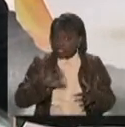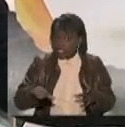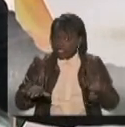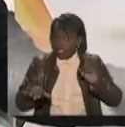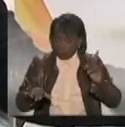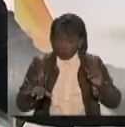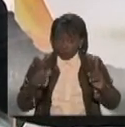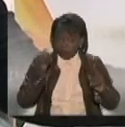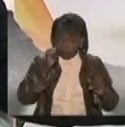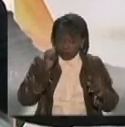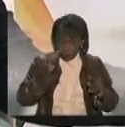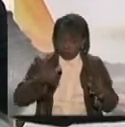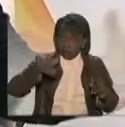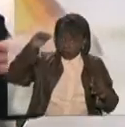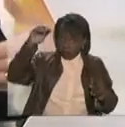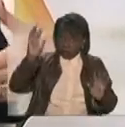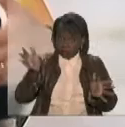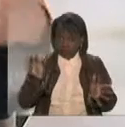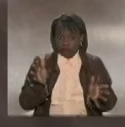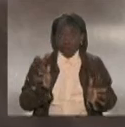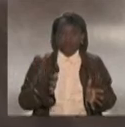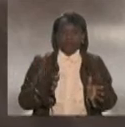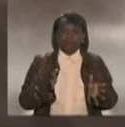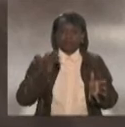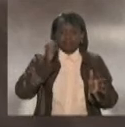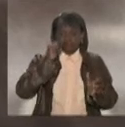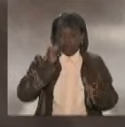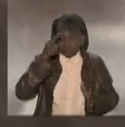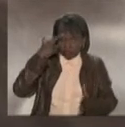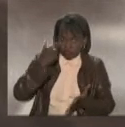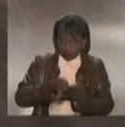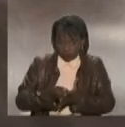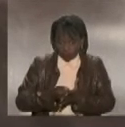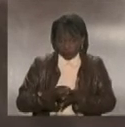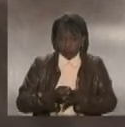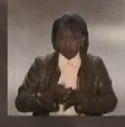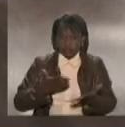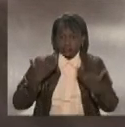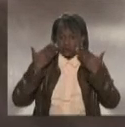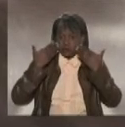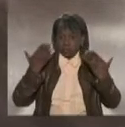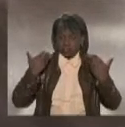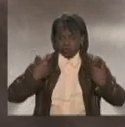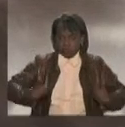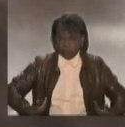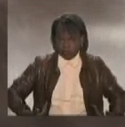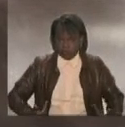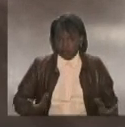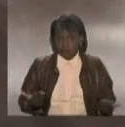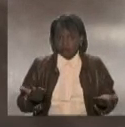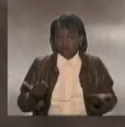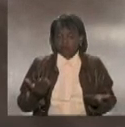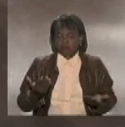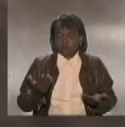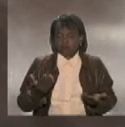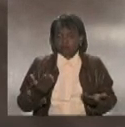falando de criança, né? Quando uma mulher decide mostrar o seu